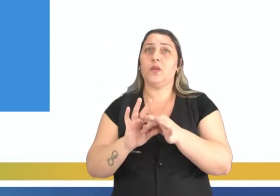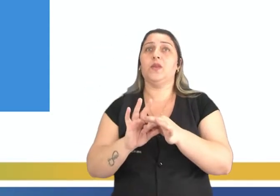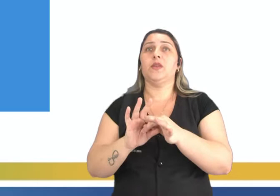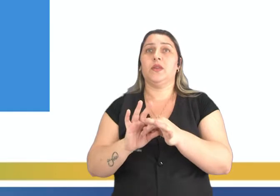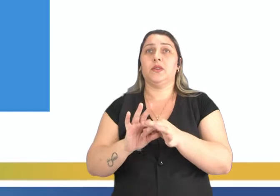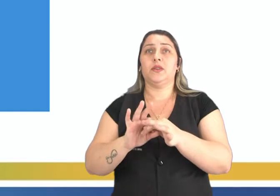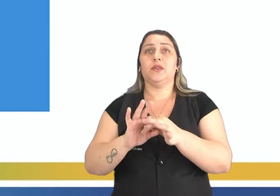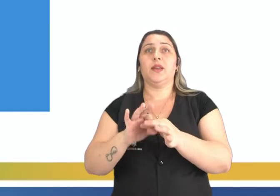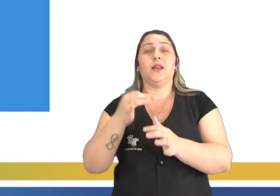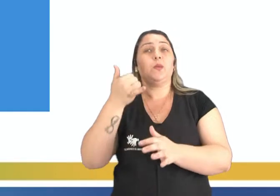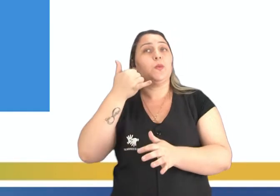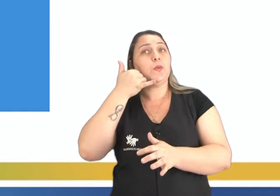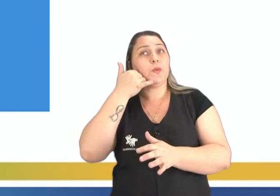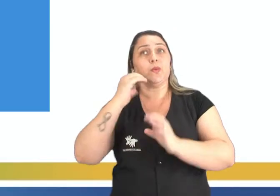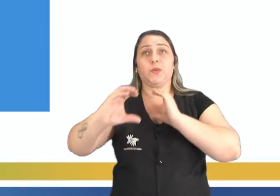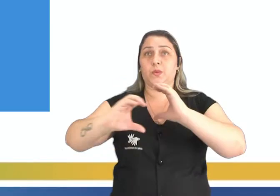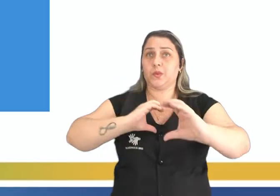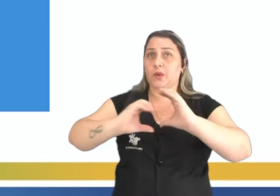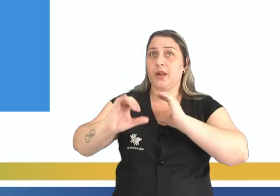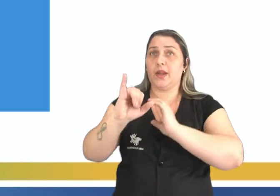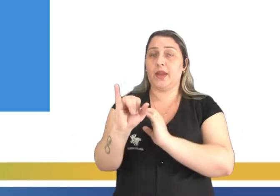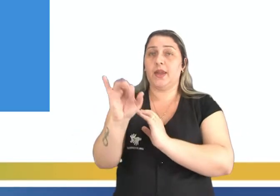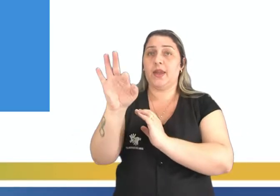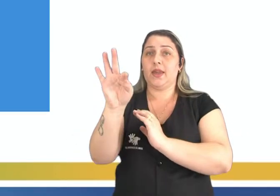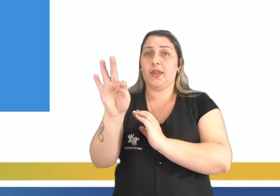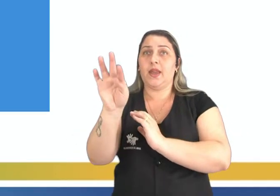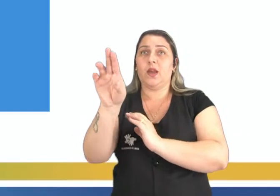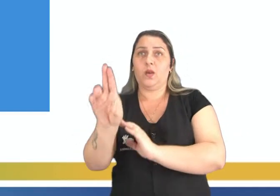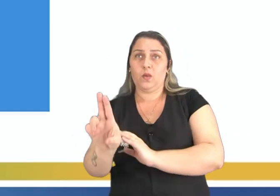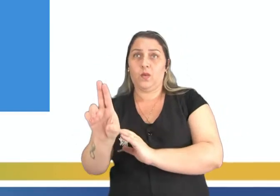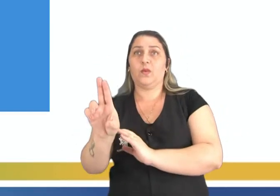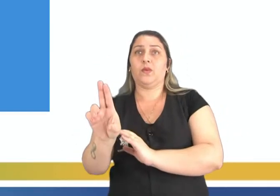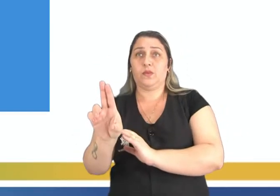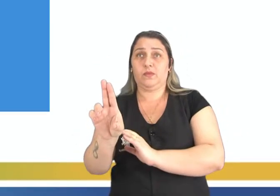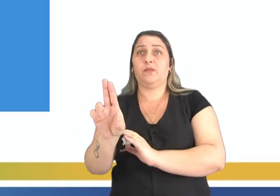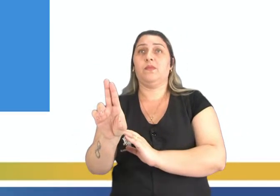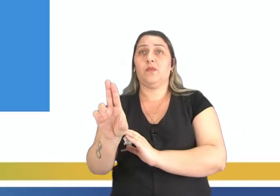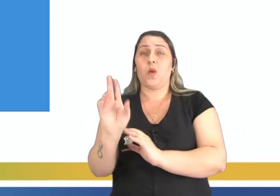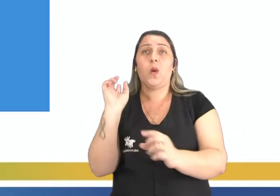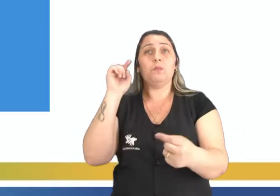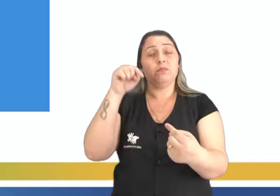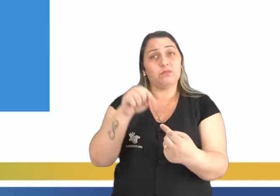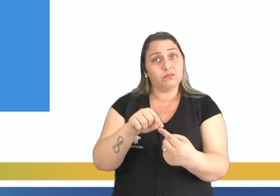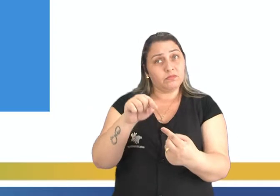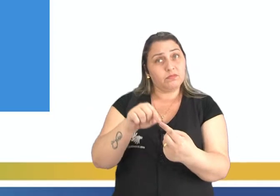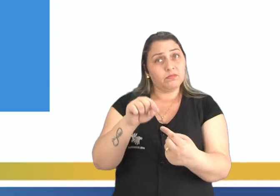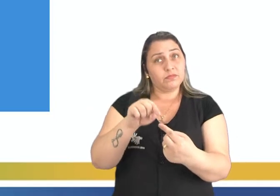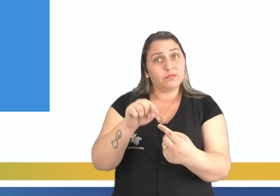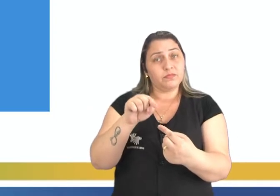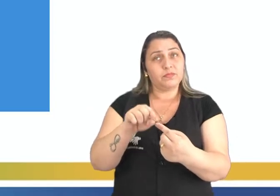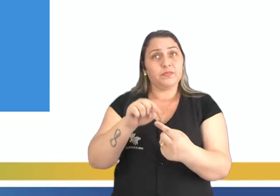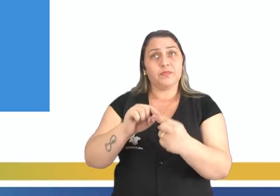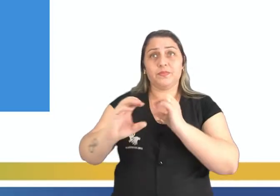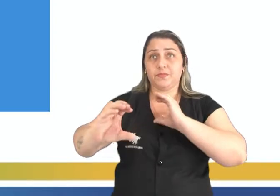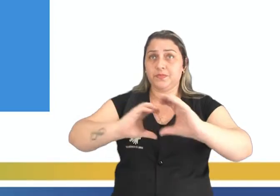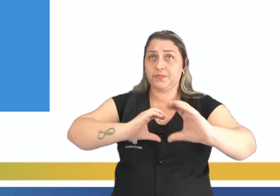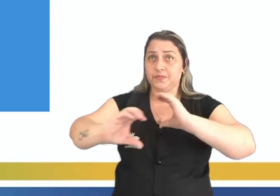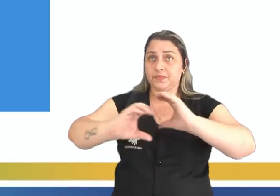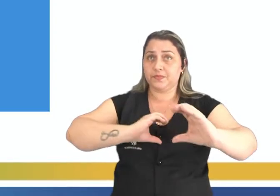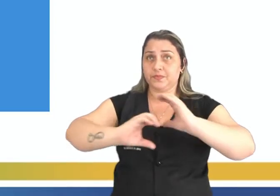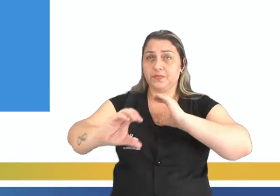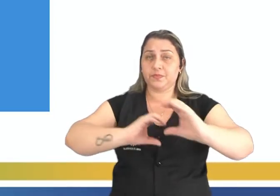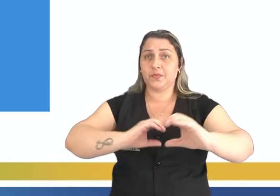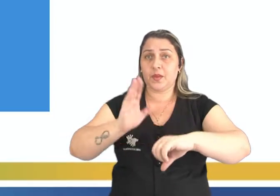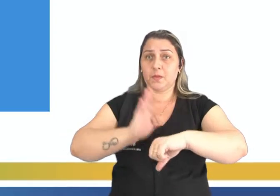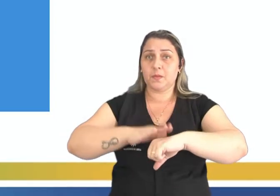de Telecomunicações. É uma organização que tem como principal objetivo mediar as comunicações entre